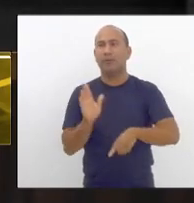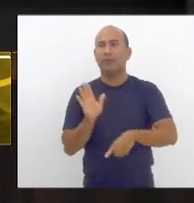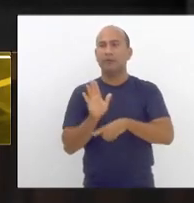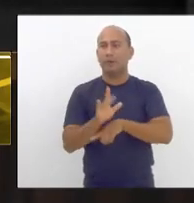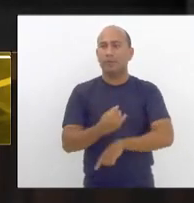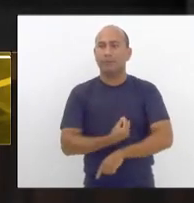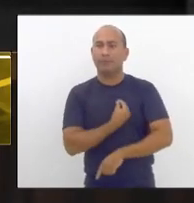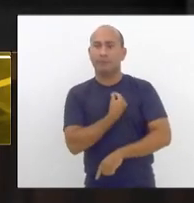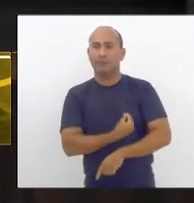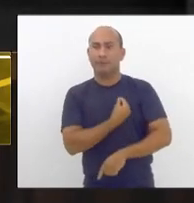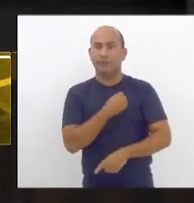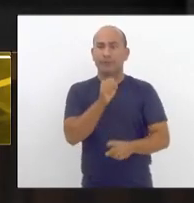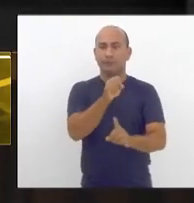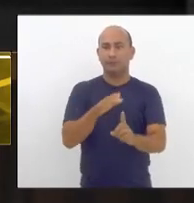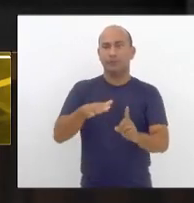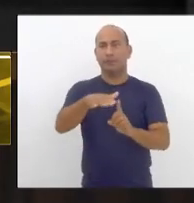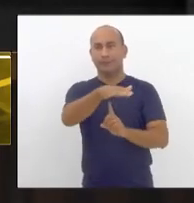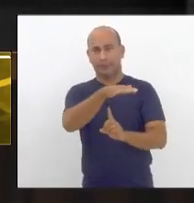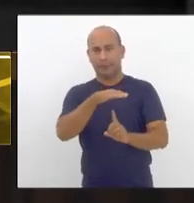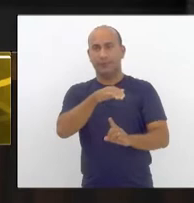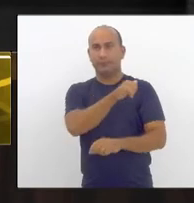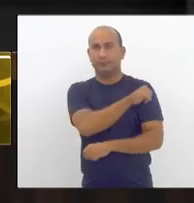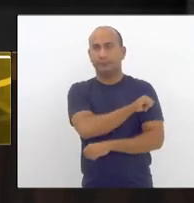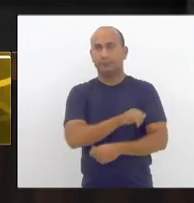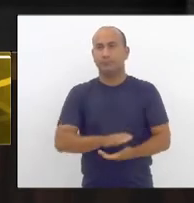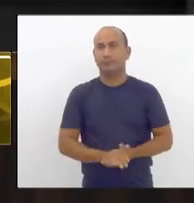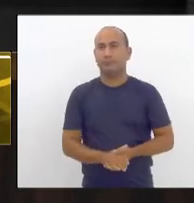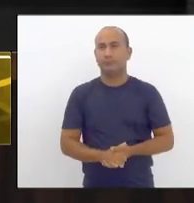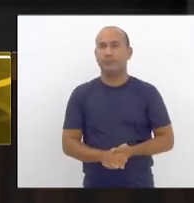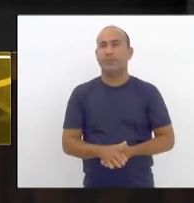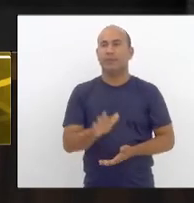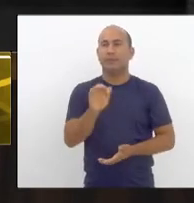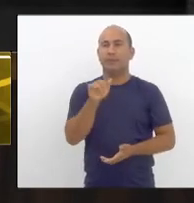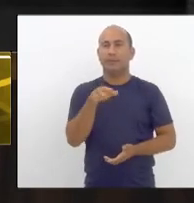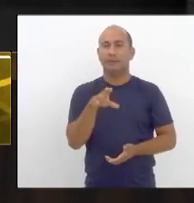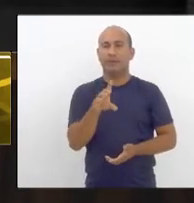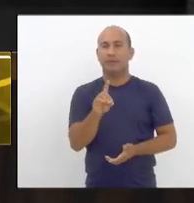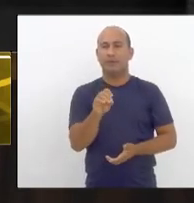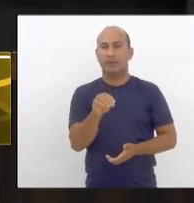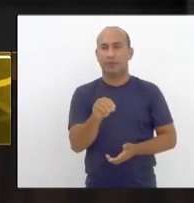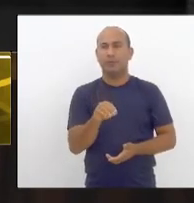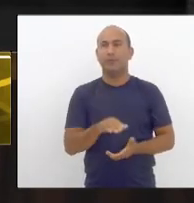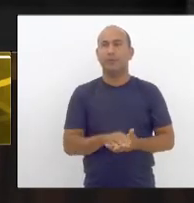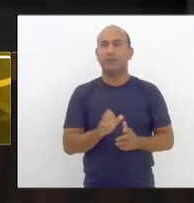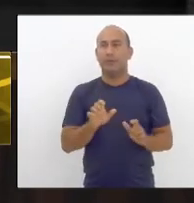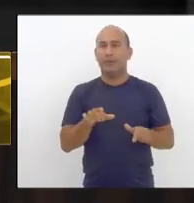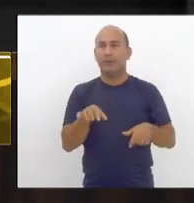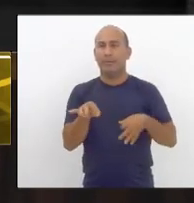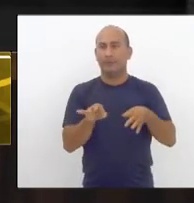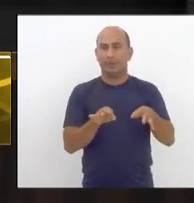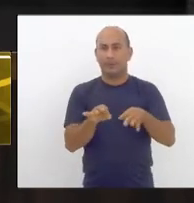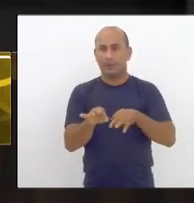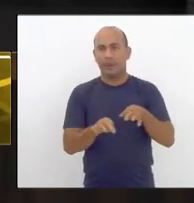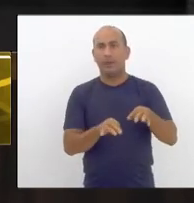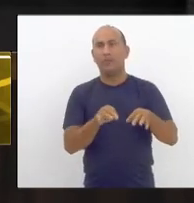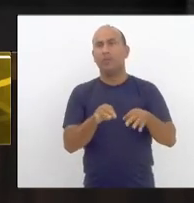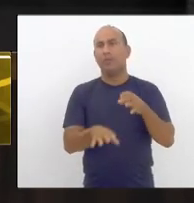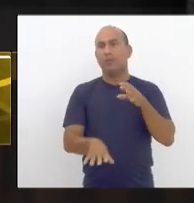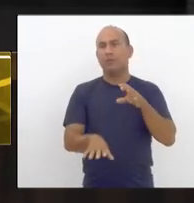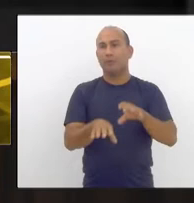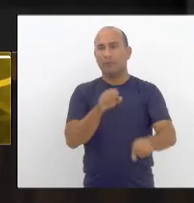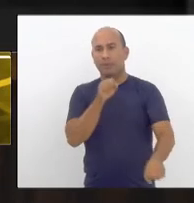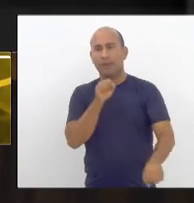de vida para a sociedade Fluminense Doutor Fernando blueer versátil capacitada advogada